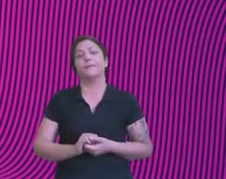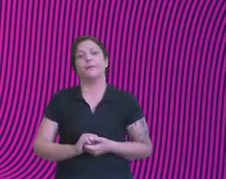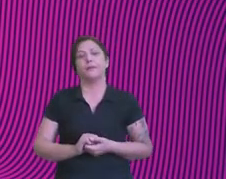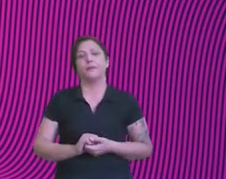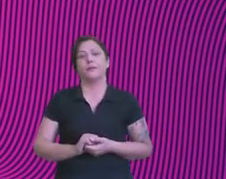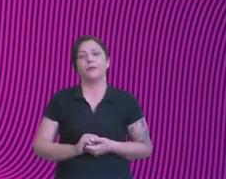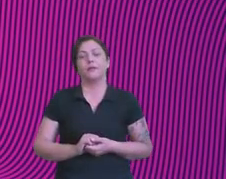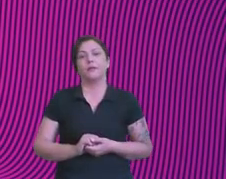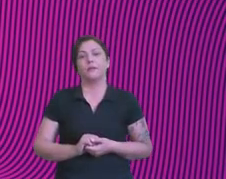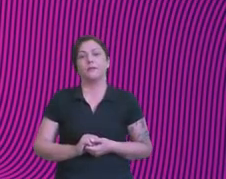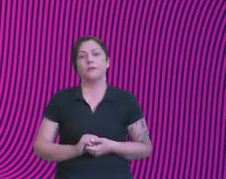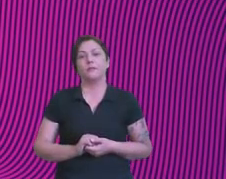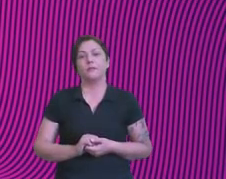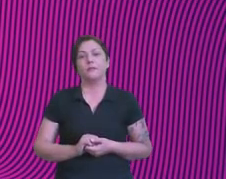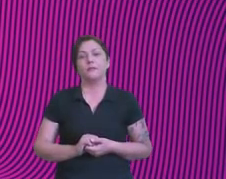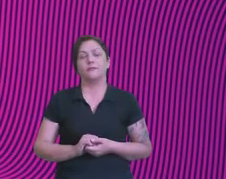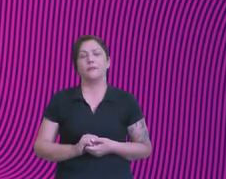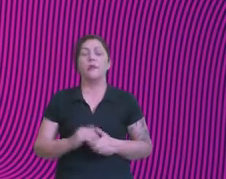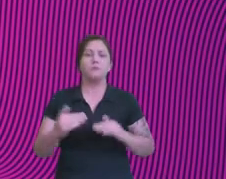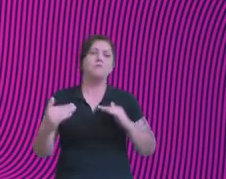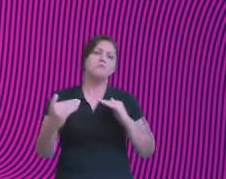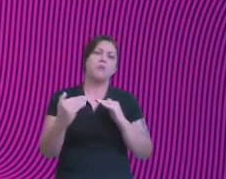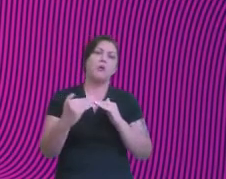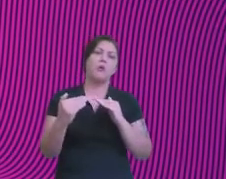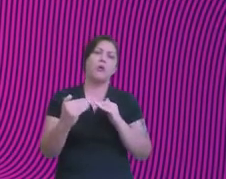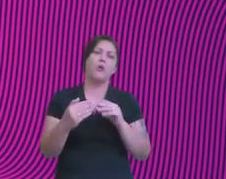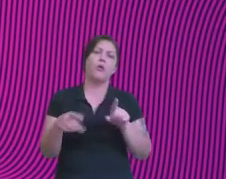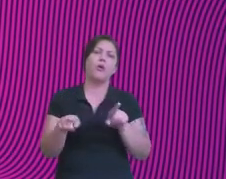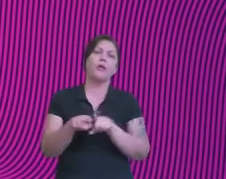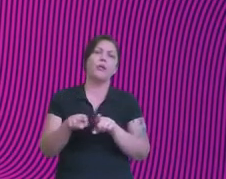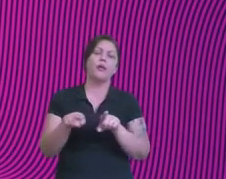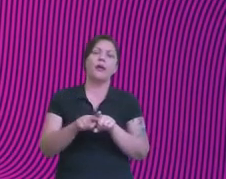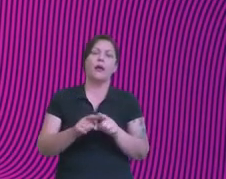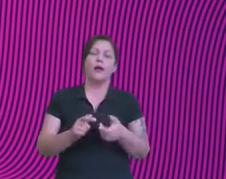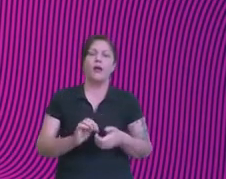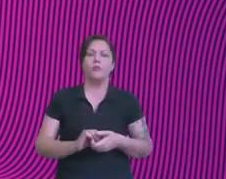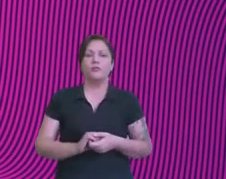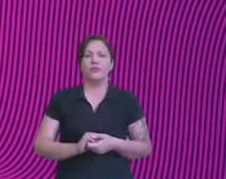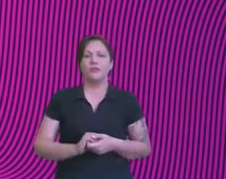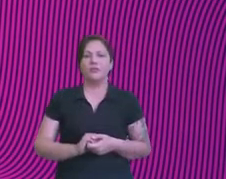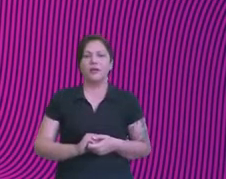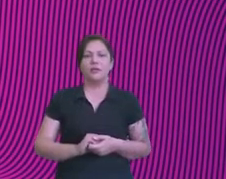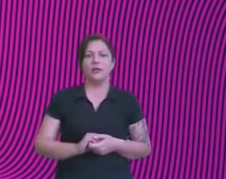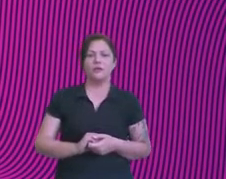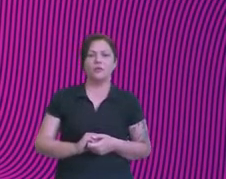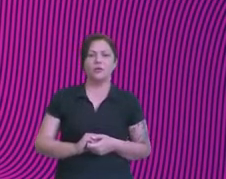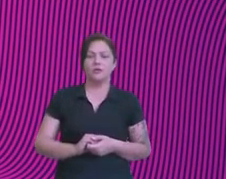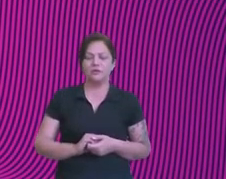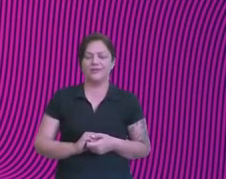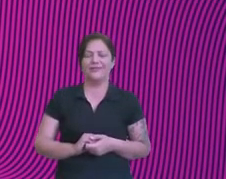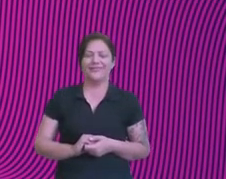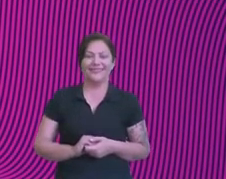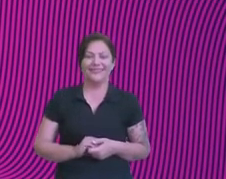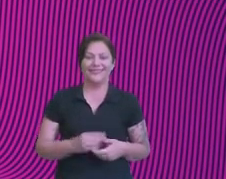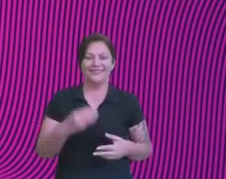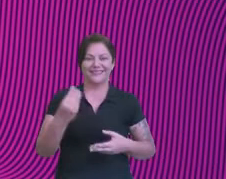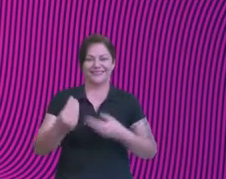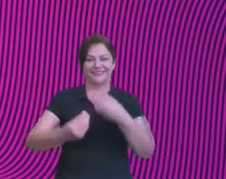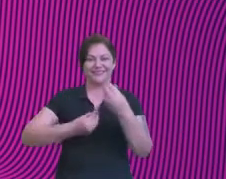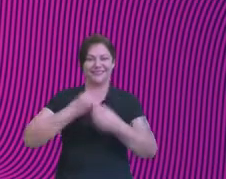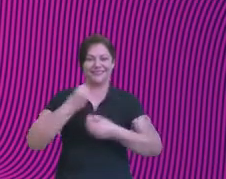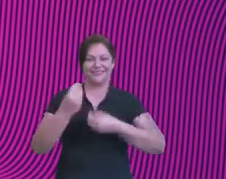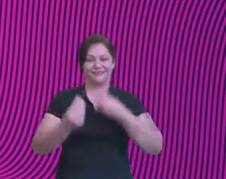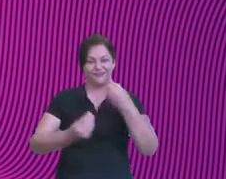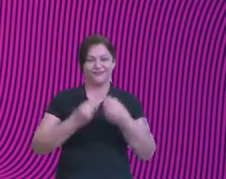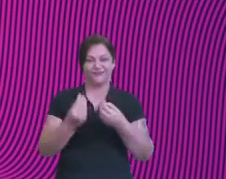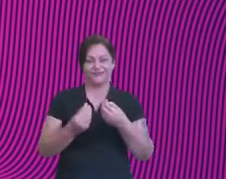Bem, eu concordei com a indicação. A gente pensa, né, em tratar focando a